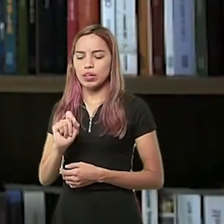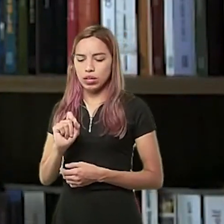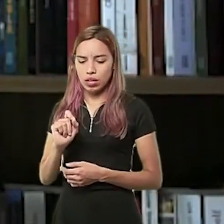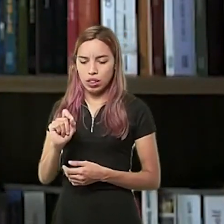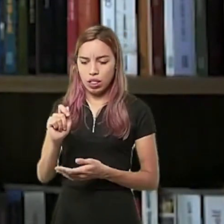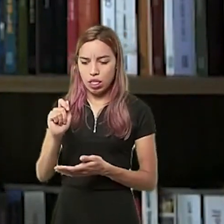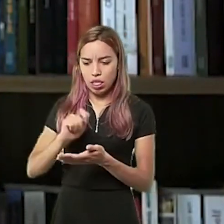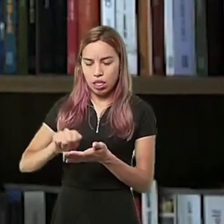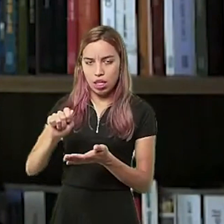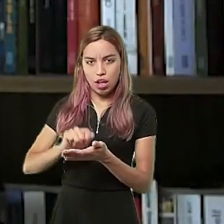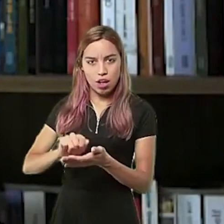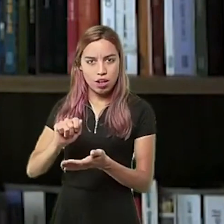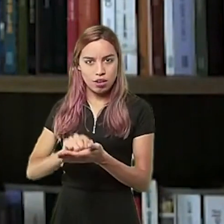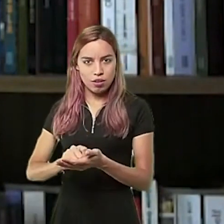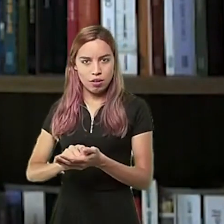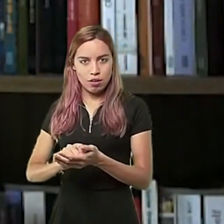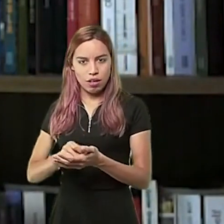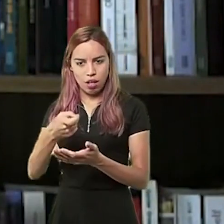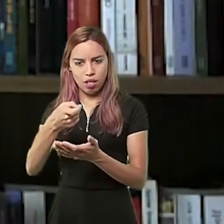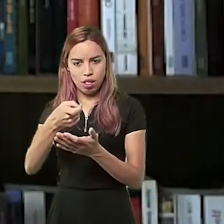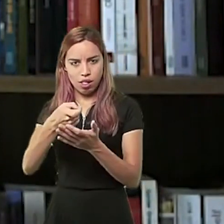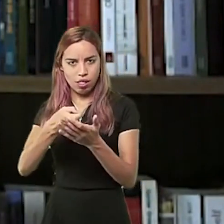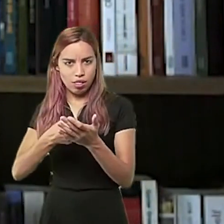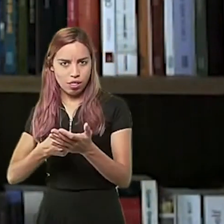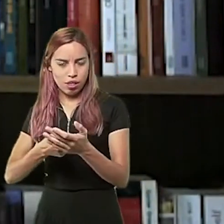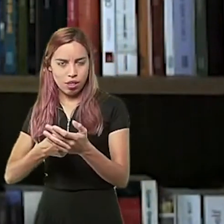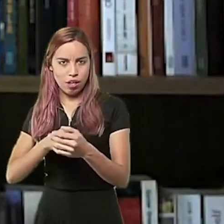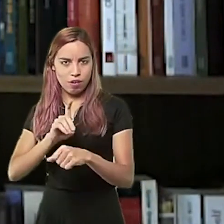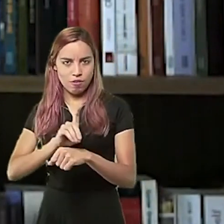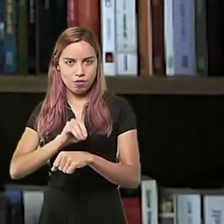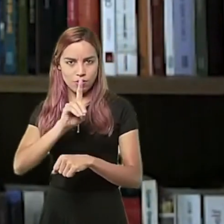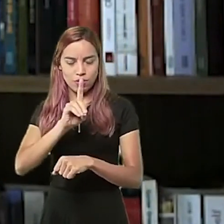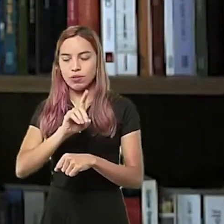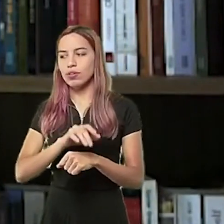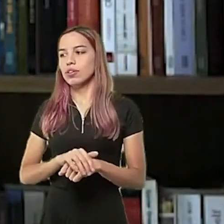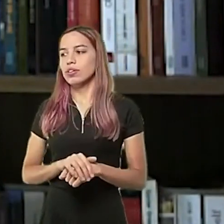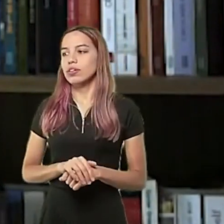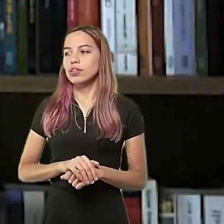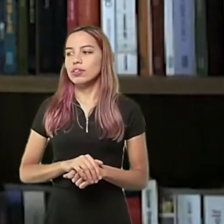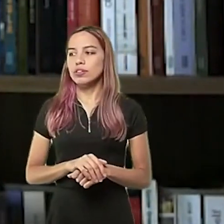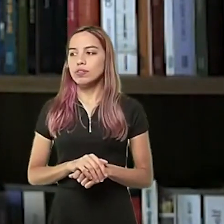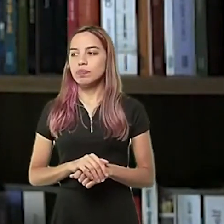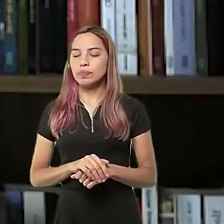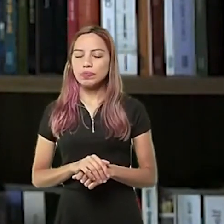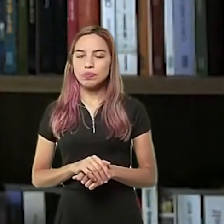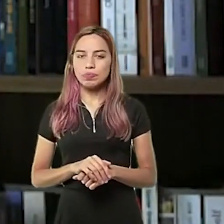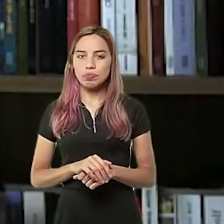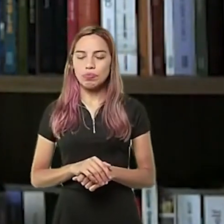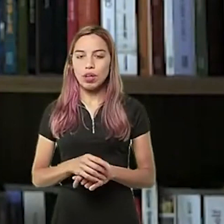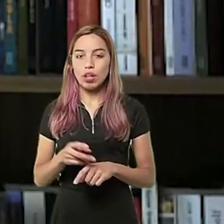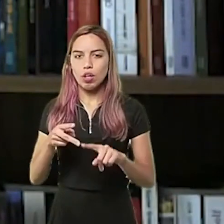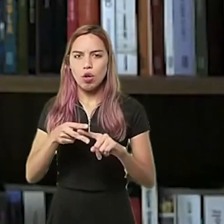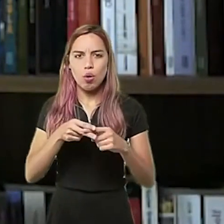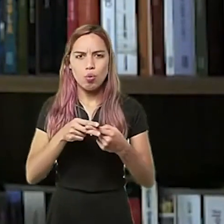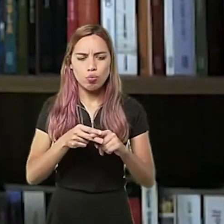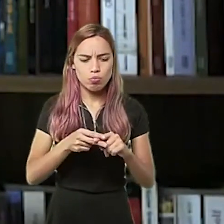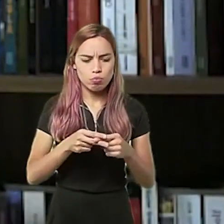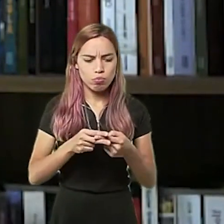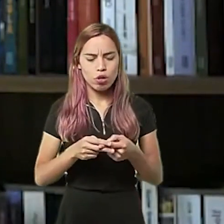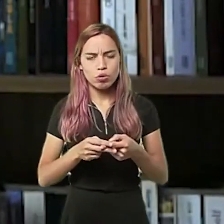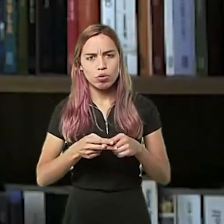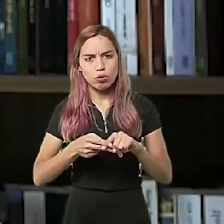de doutorado, tinha defendido e tinha feito as correções que a gente faz, né? Depois